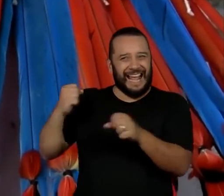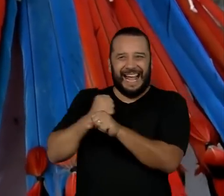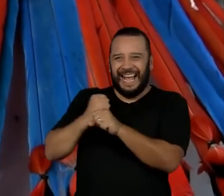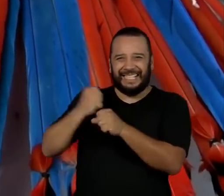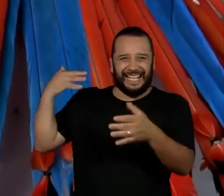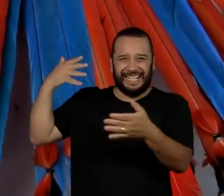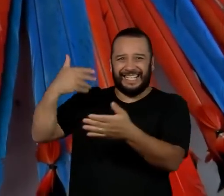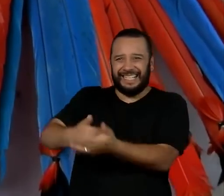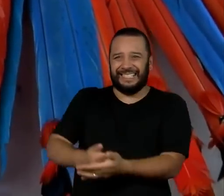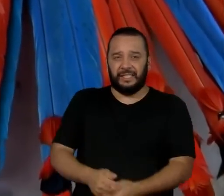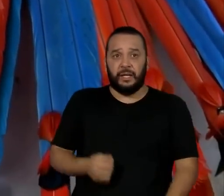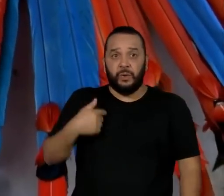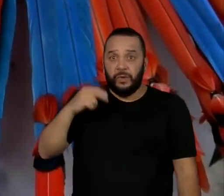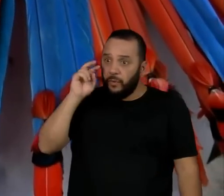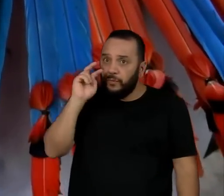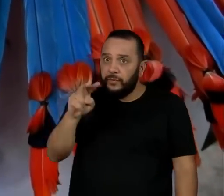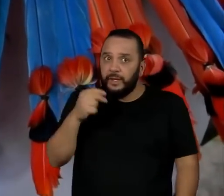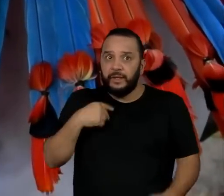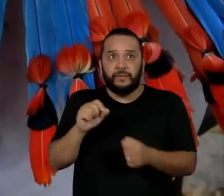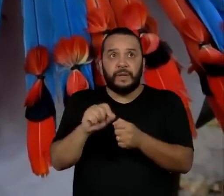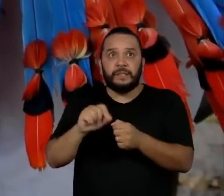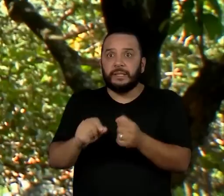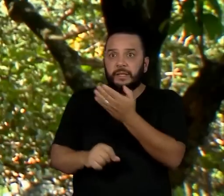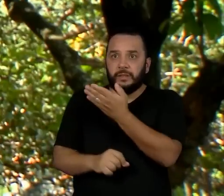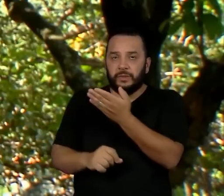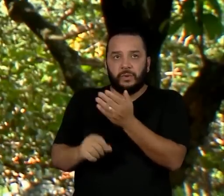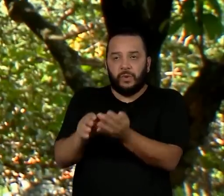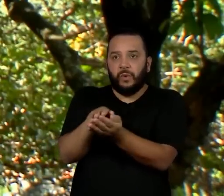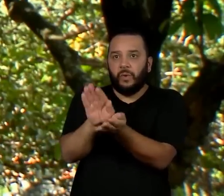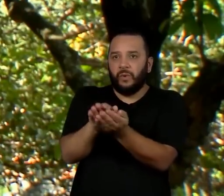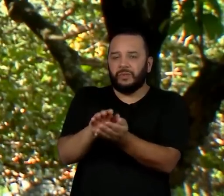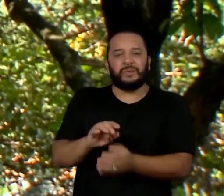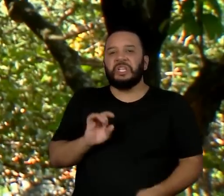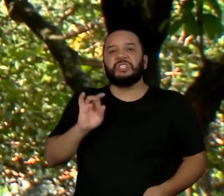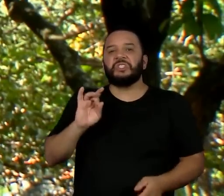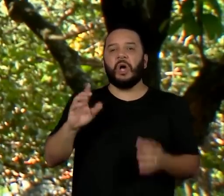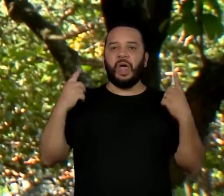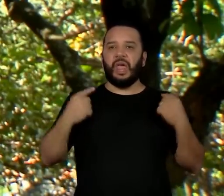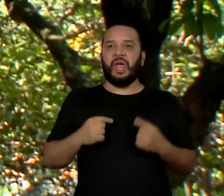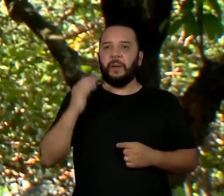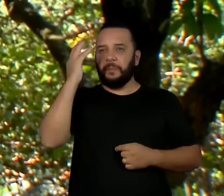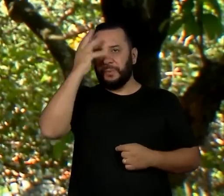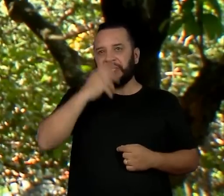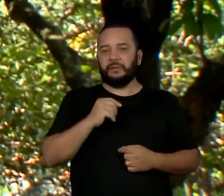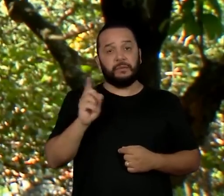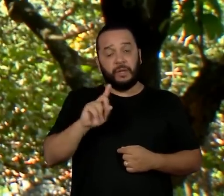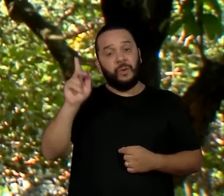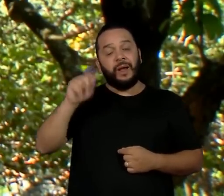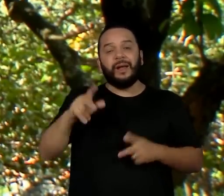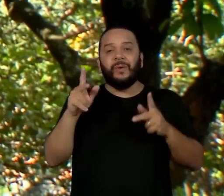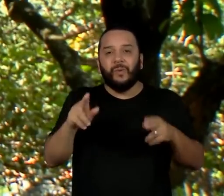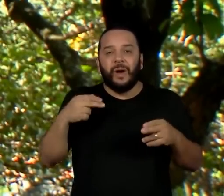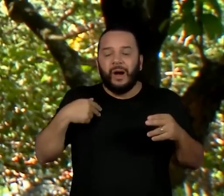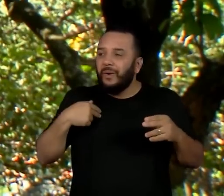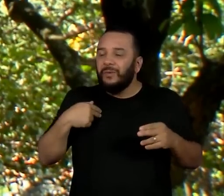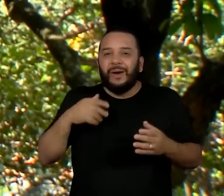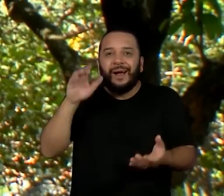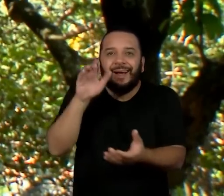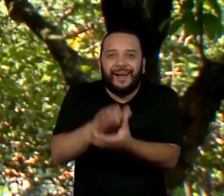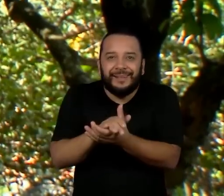rios menores tem a característica de serem águas muito cristalinas. Então, os povos de lá nunca